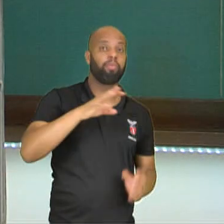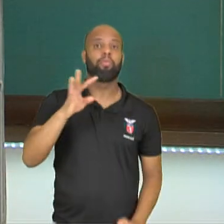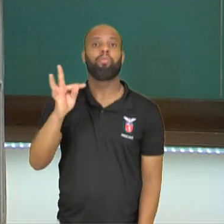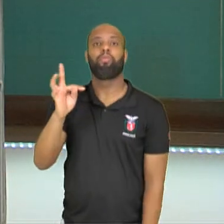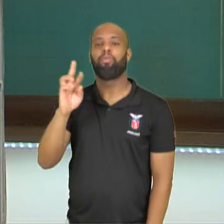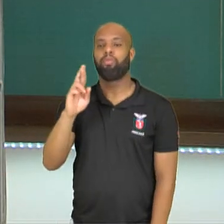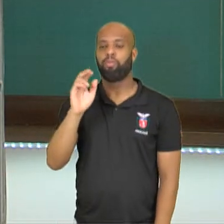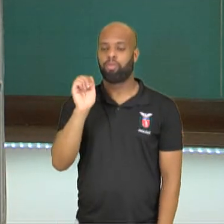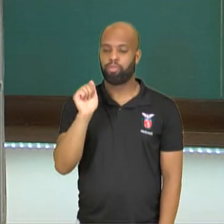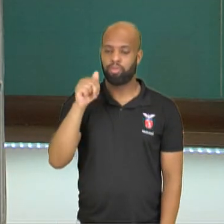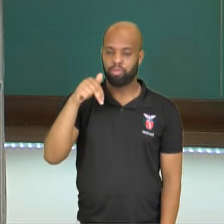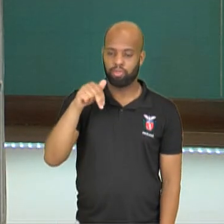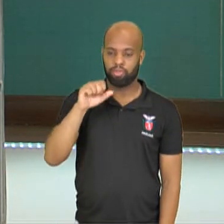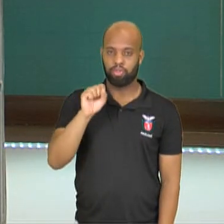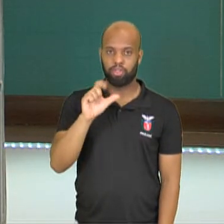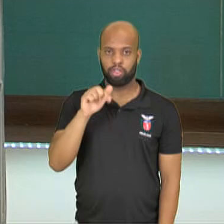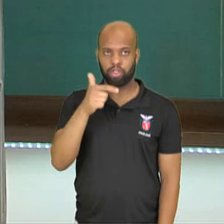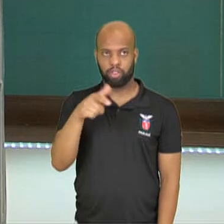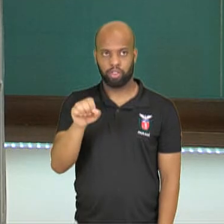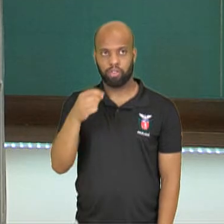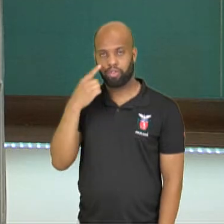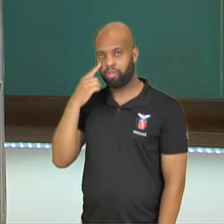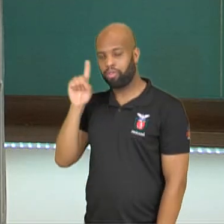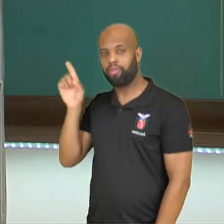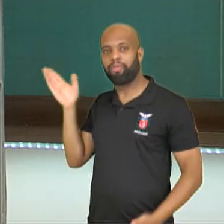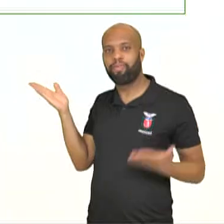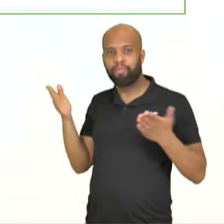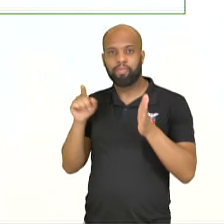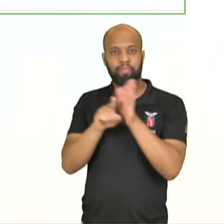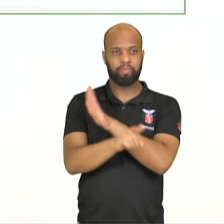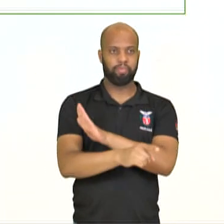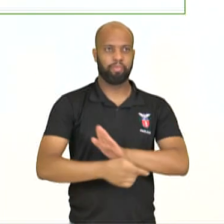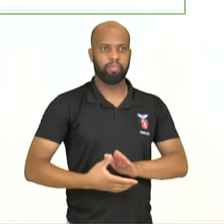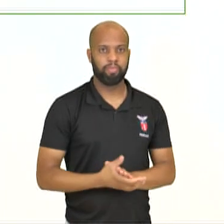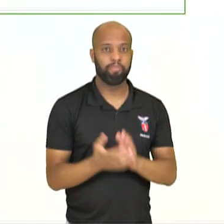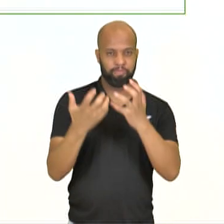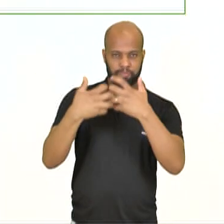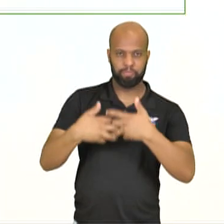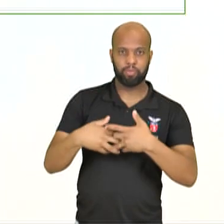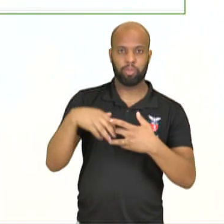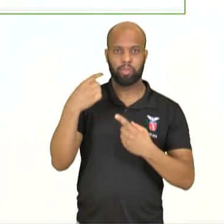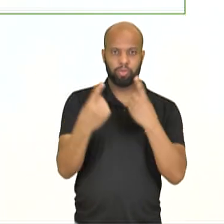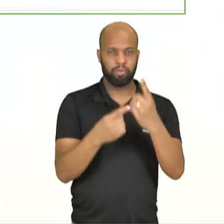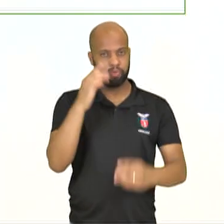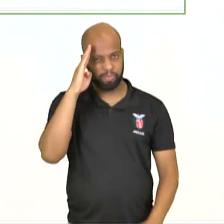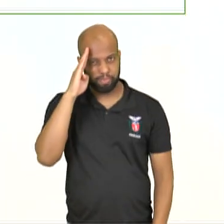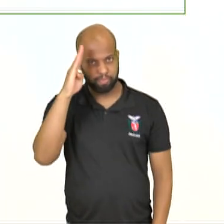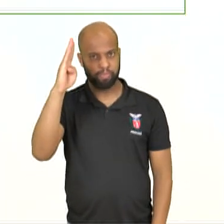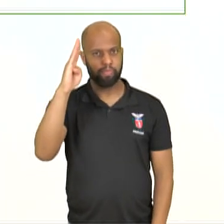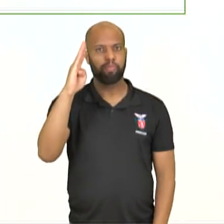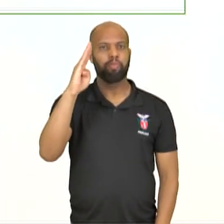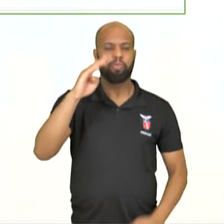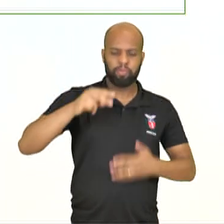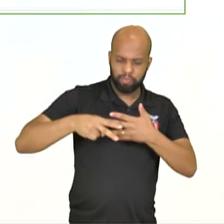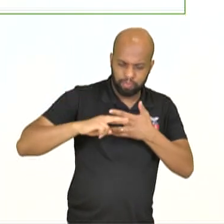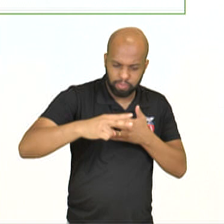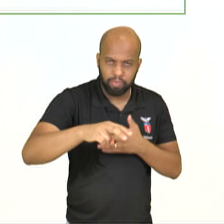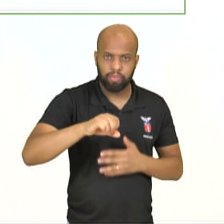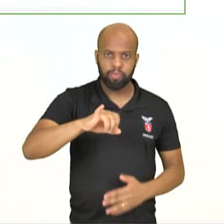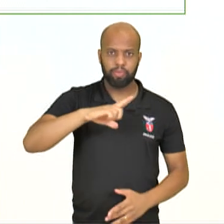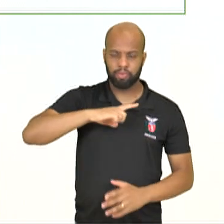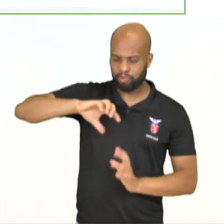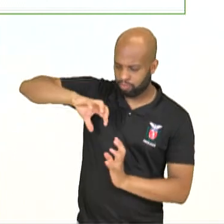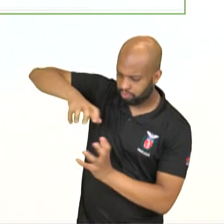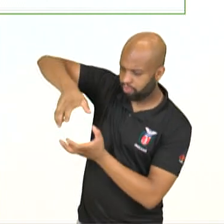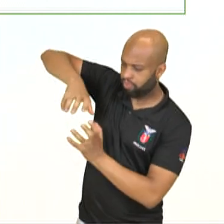você veja na tela o nosso quiz e participe, envolva-se. Qual é a principal consequência do movimento de rotação do